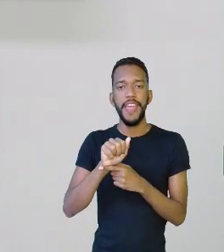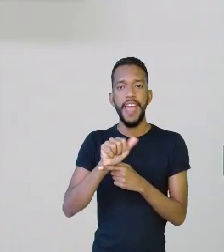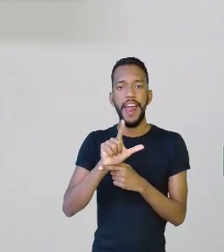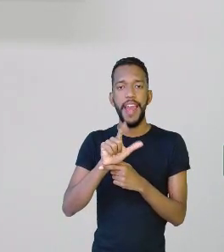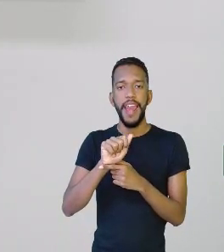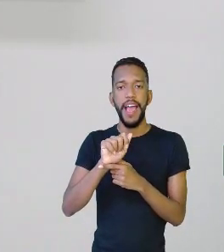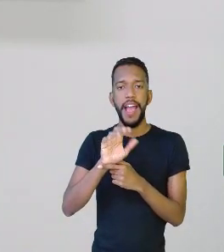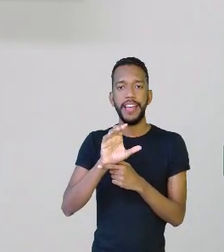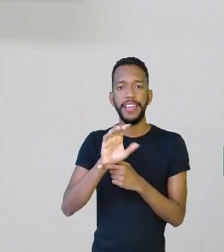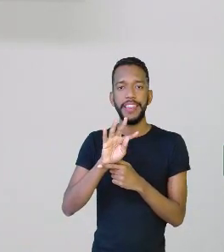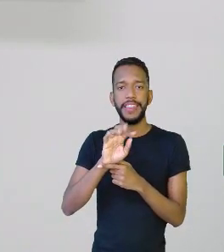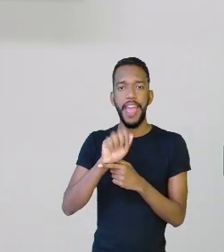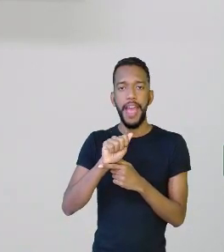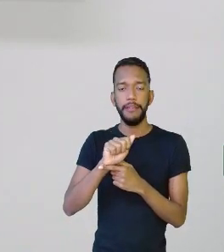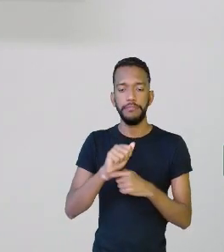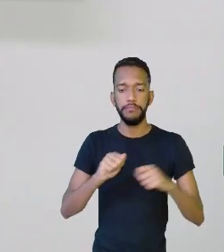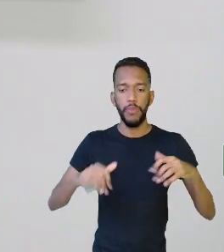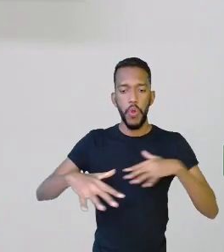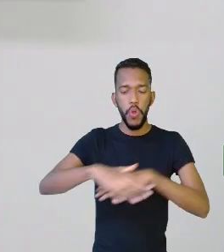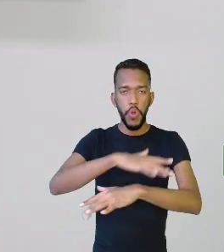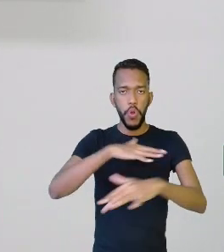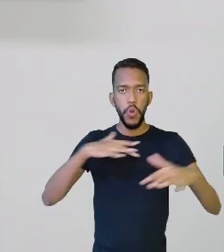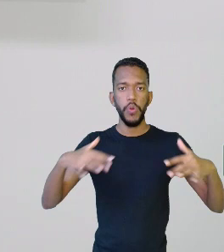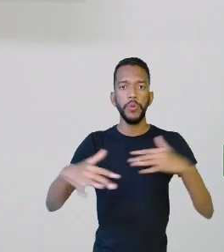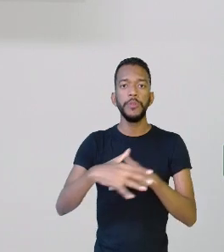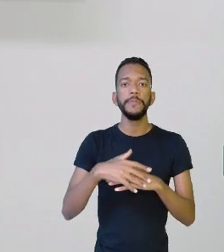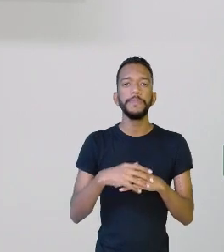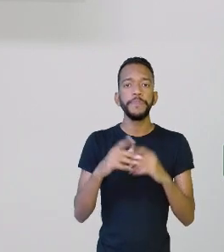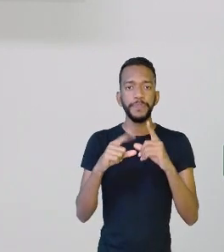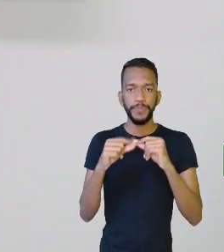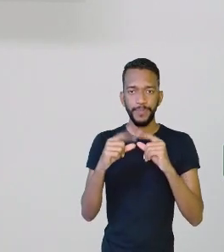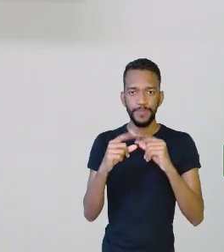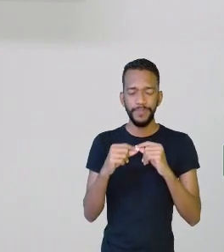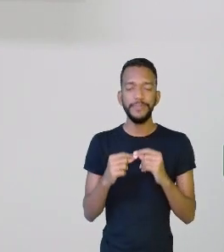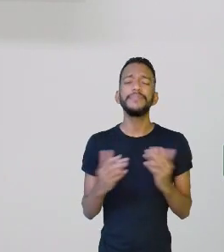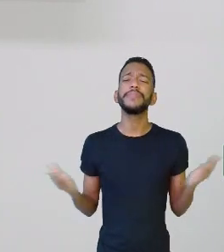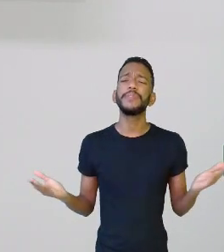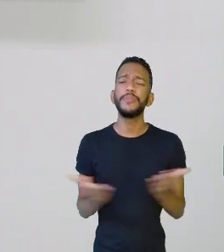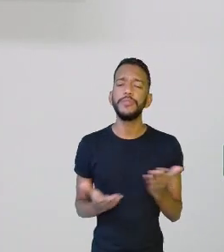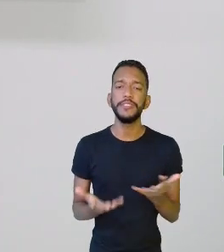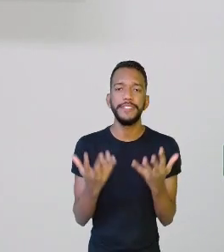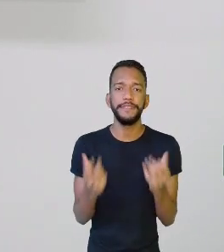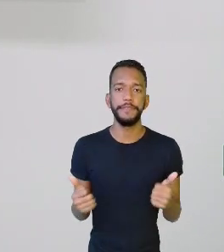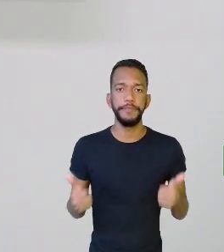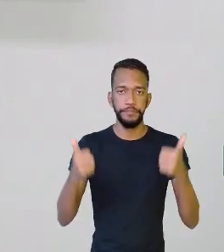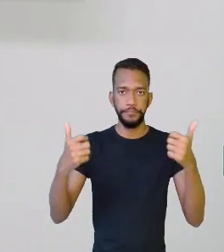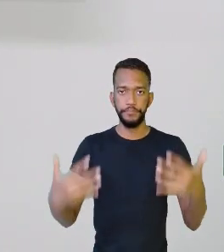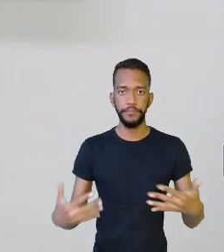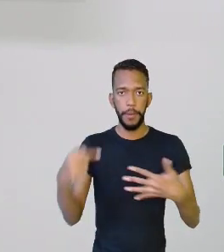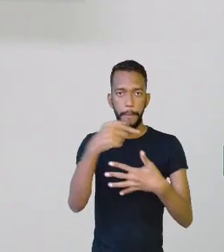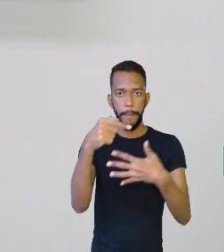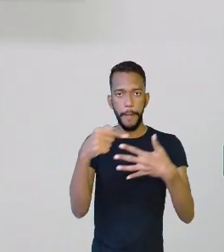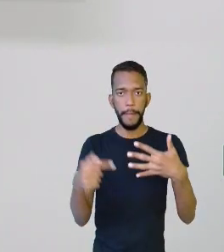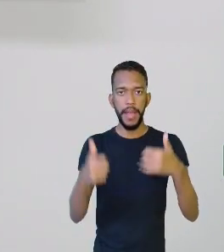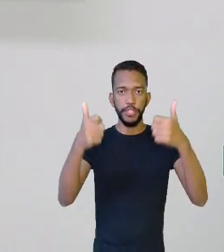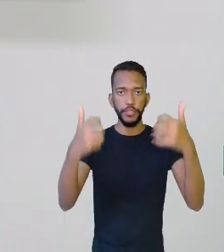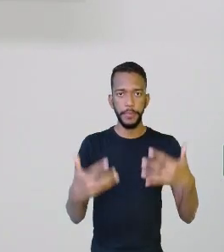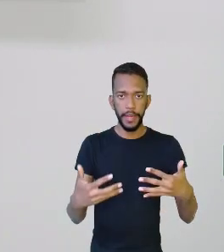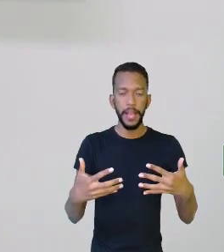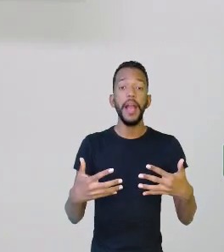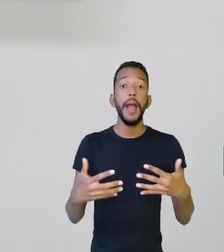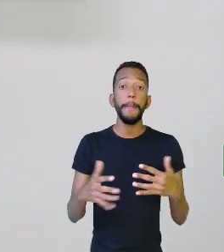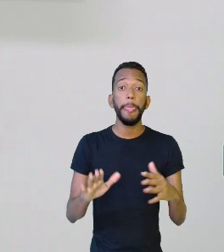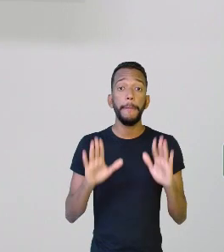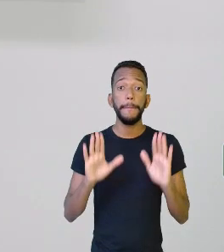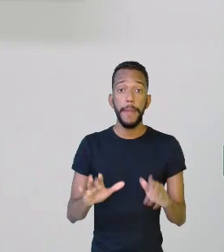vai explorar um pouquinho este conteúdo, só que vamos trazê-lo para o